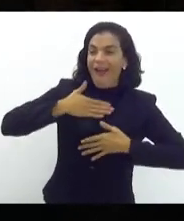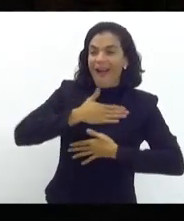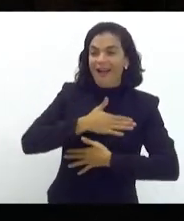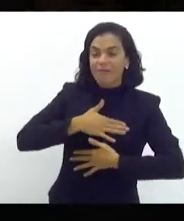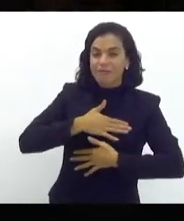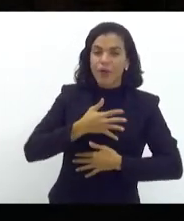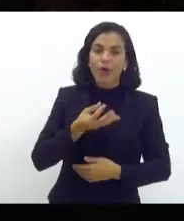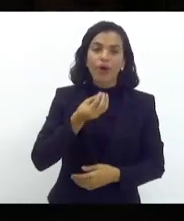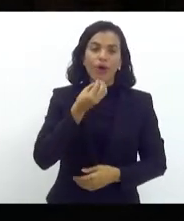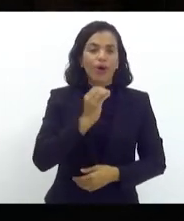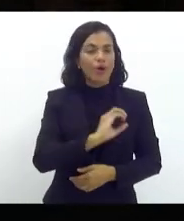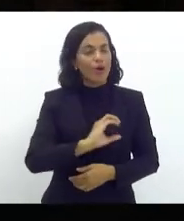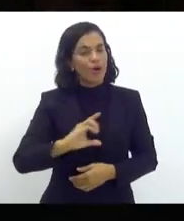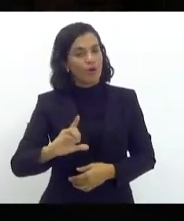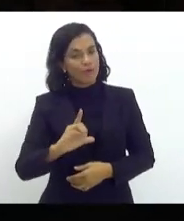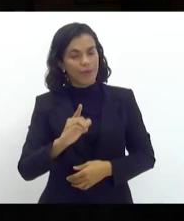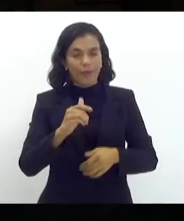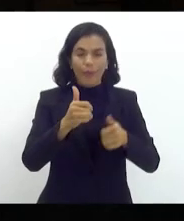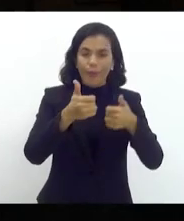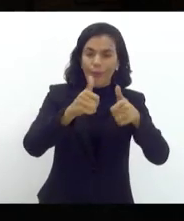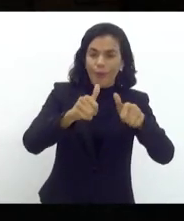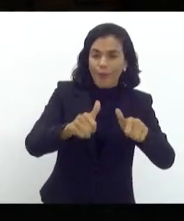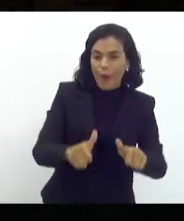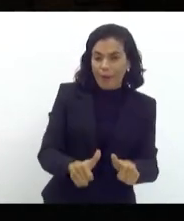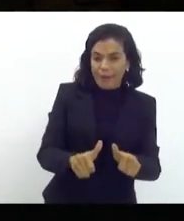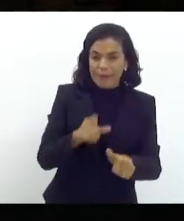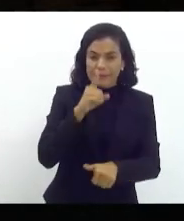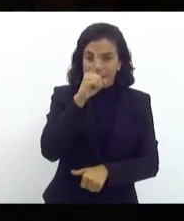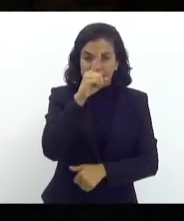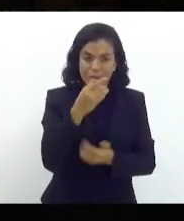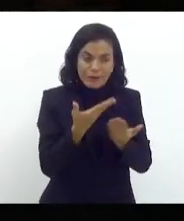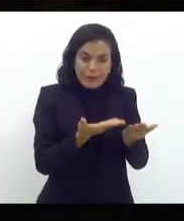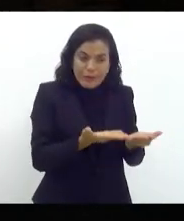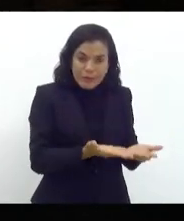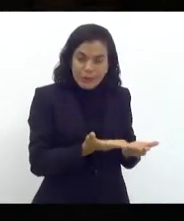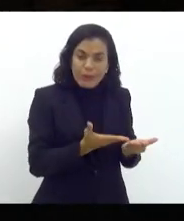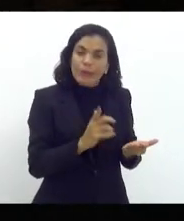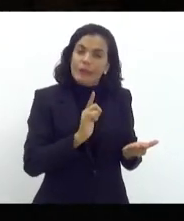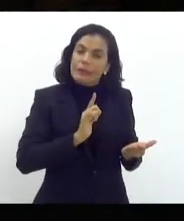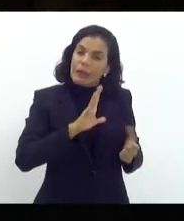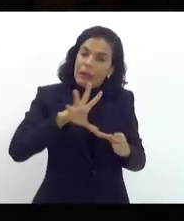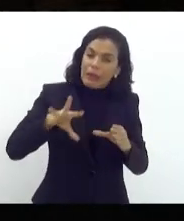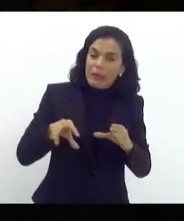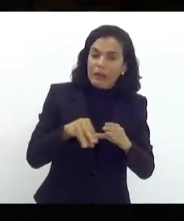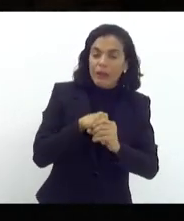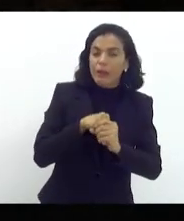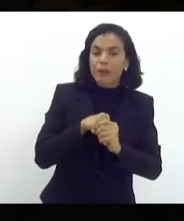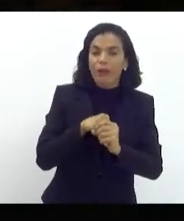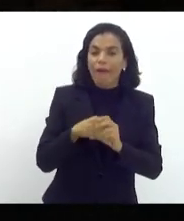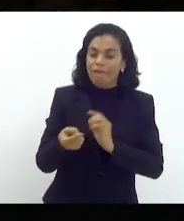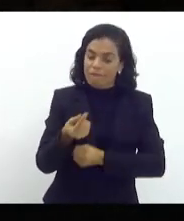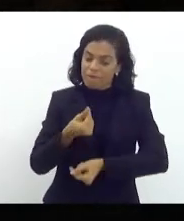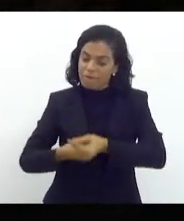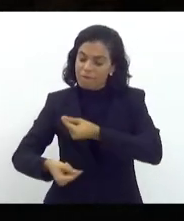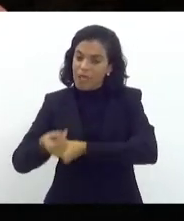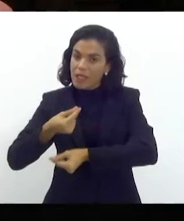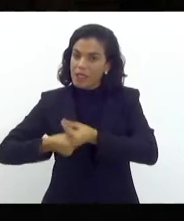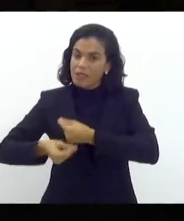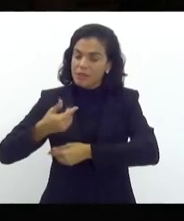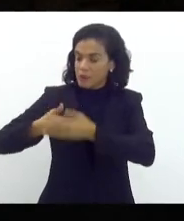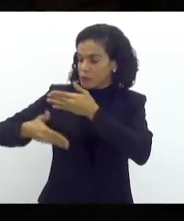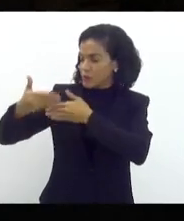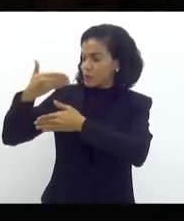é claro que uma análise de risco dessa envolve sempre a Finanças que já passou